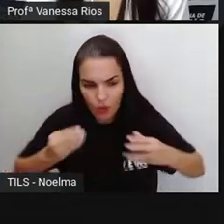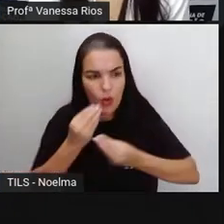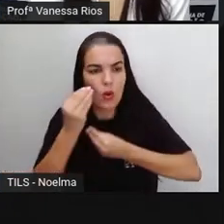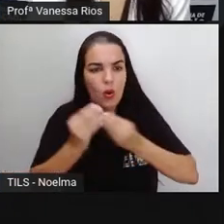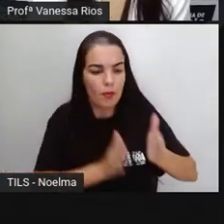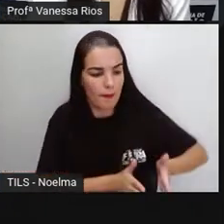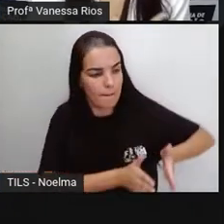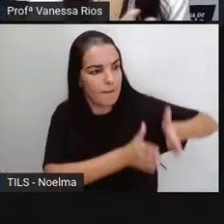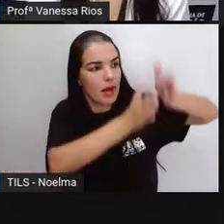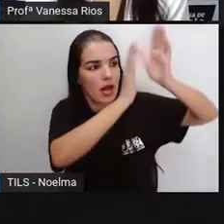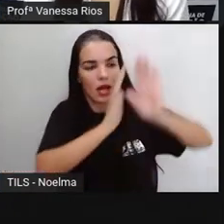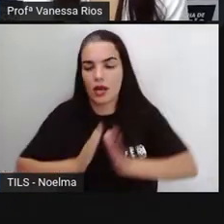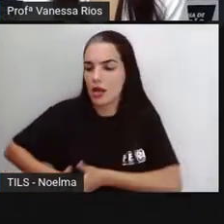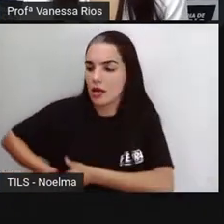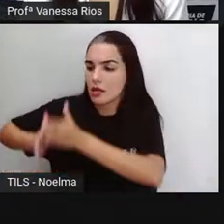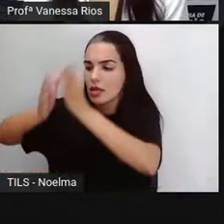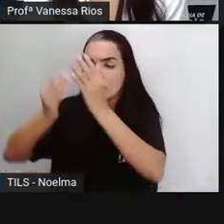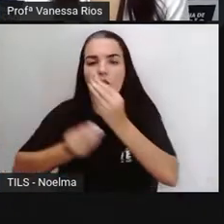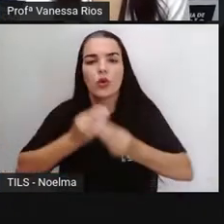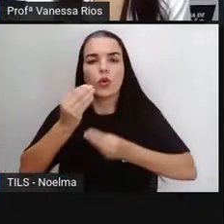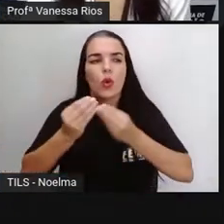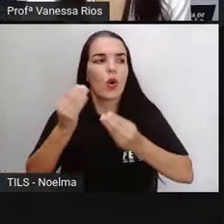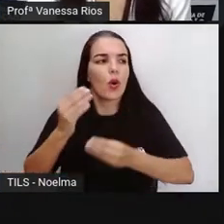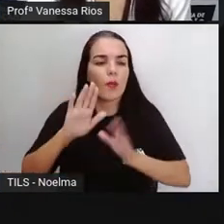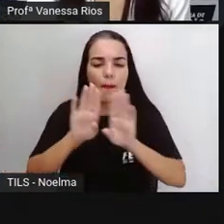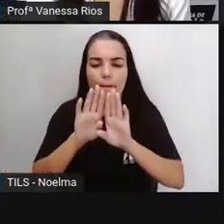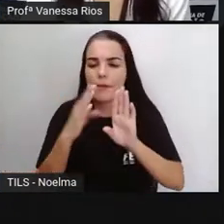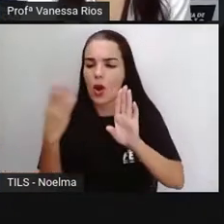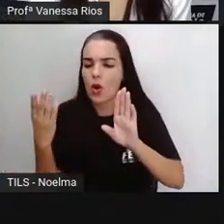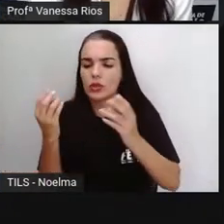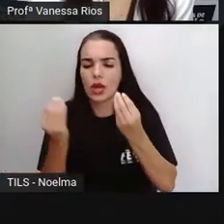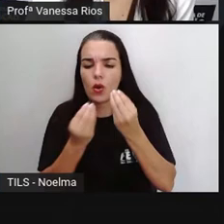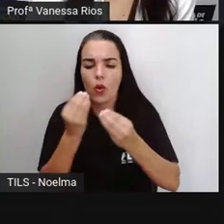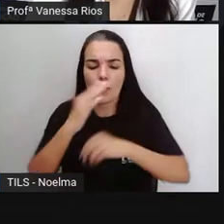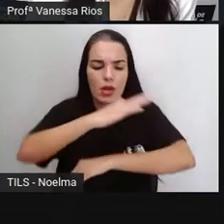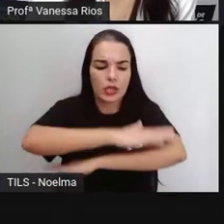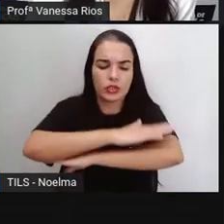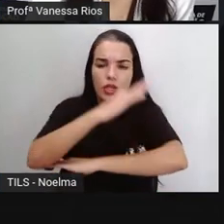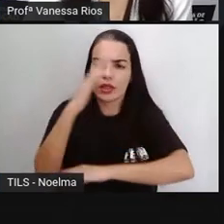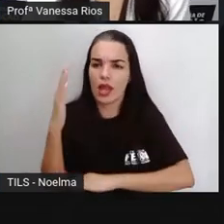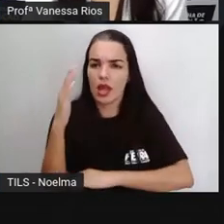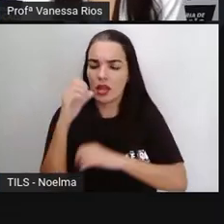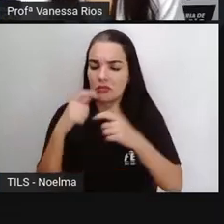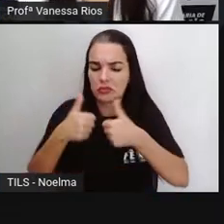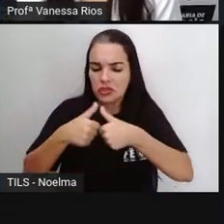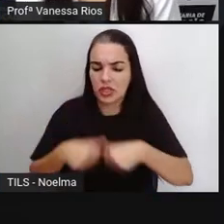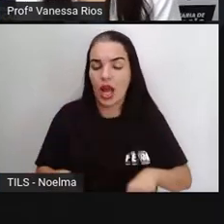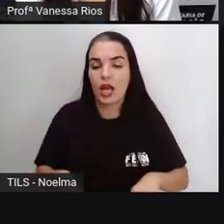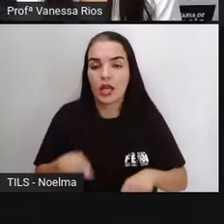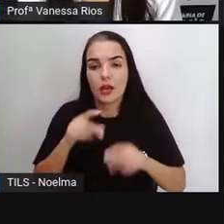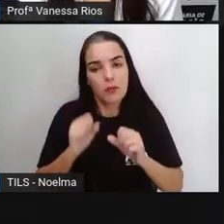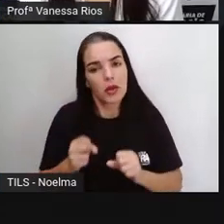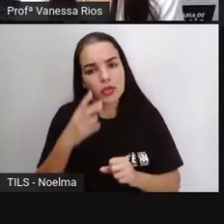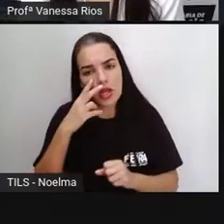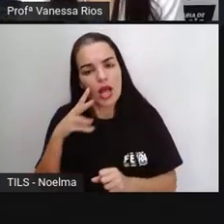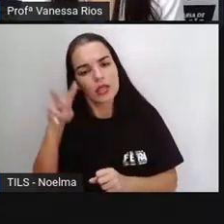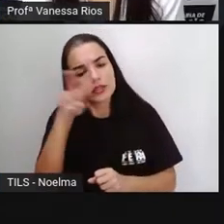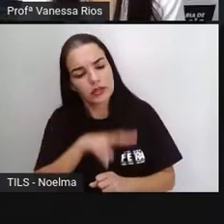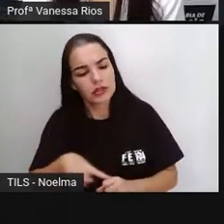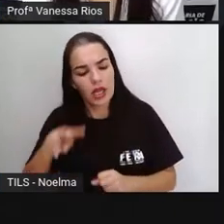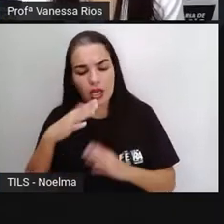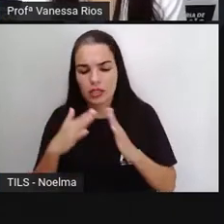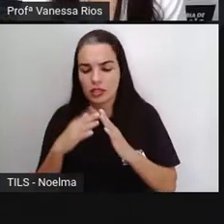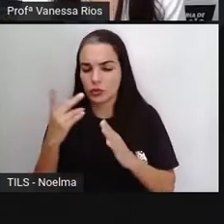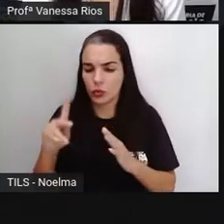que forma estão aí as portas, as janelas. Pode olhar para a sua própria casa, pode olhar para a casa do vizinho, para a sua